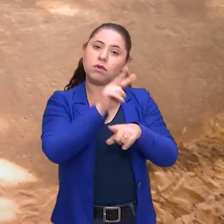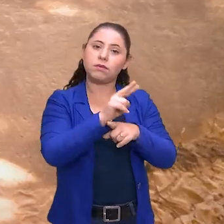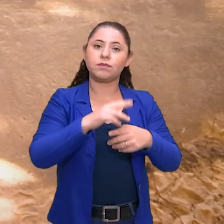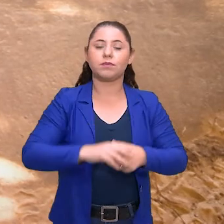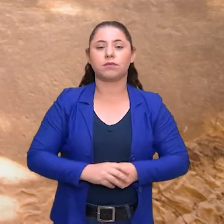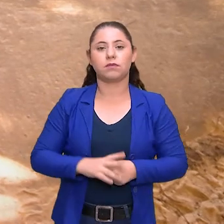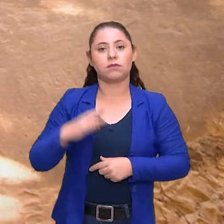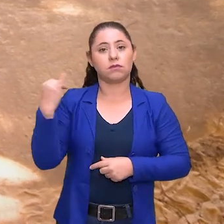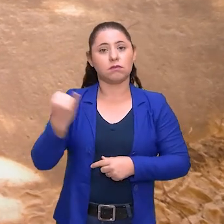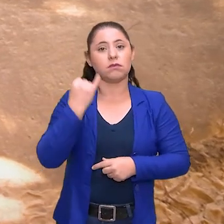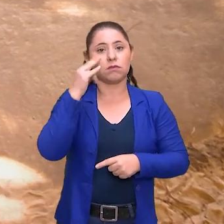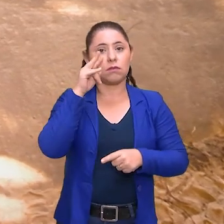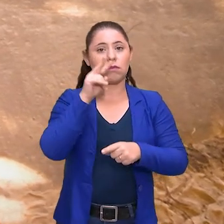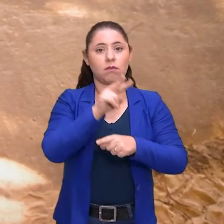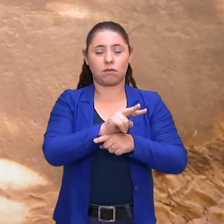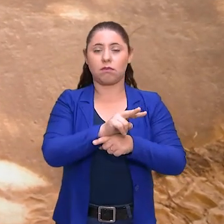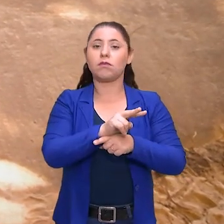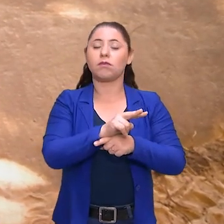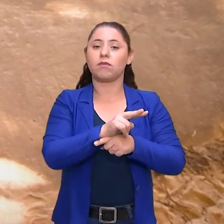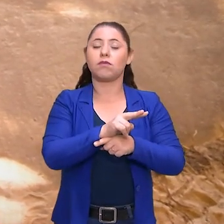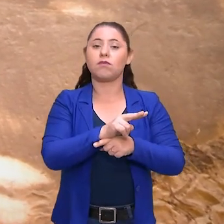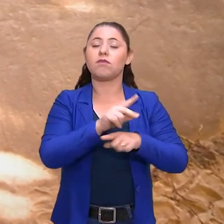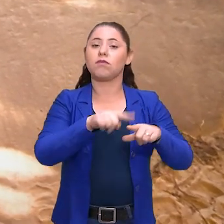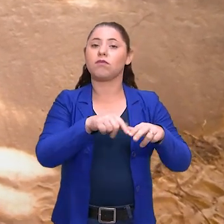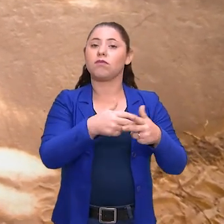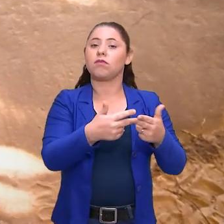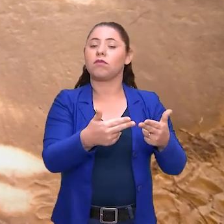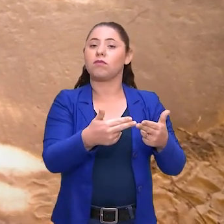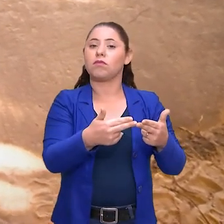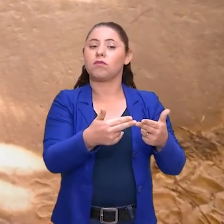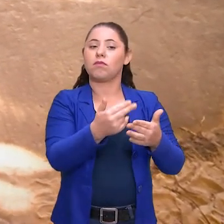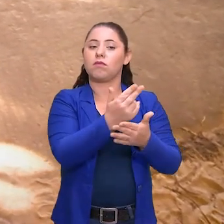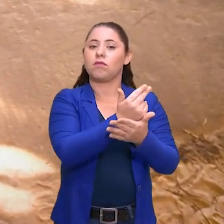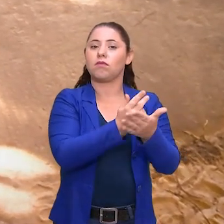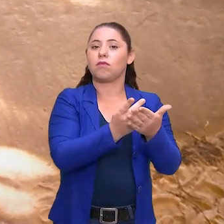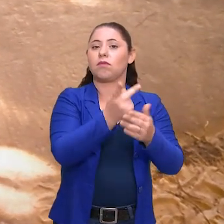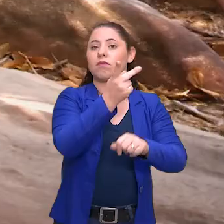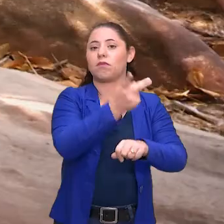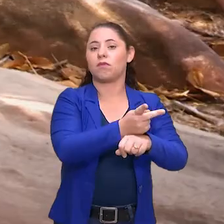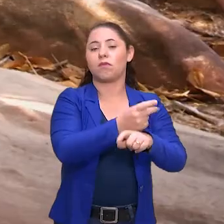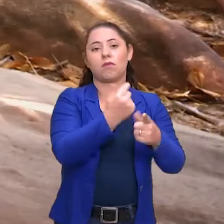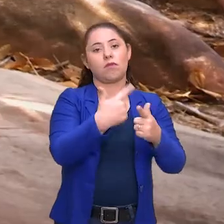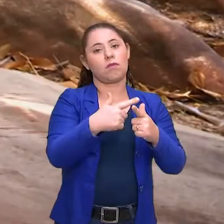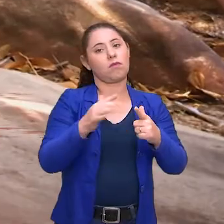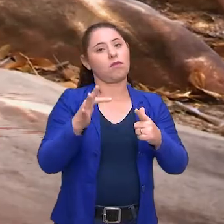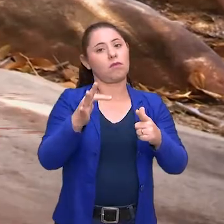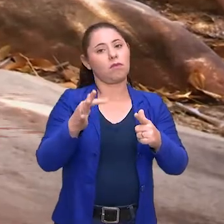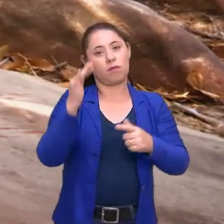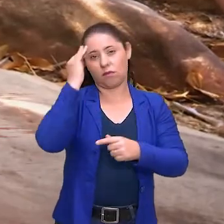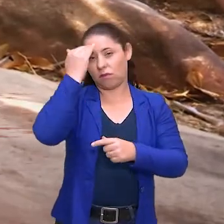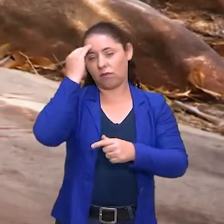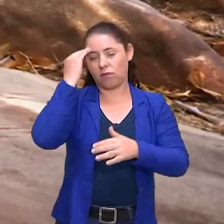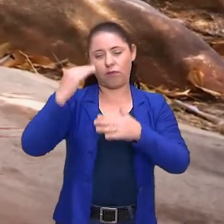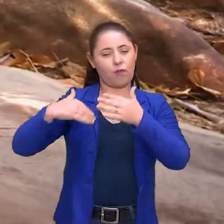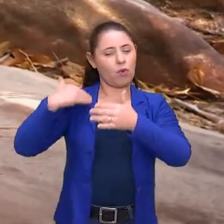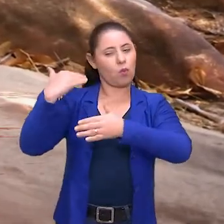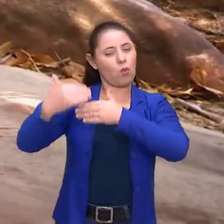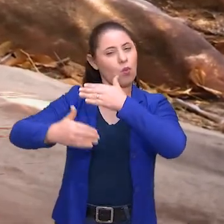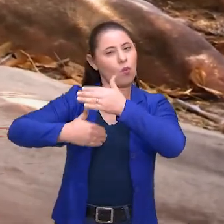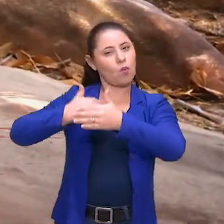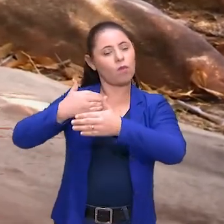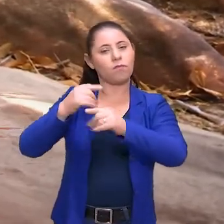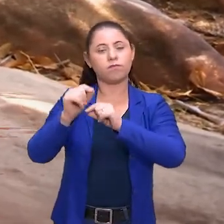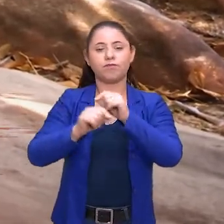e preservada. A importância de nós preservarmos esse patrimônio é para que nós entendamos um pouco mais sobre